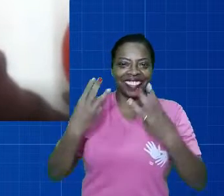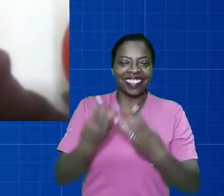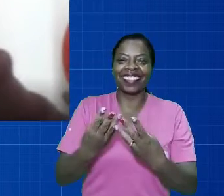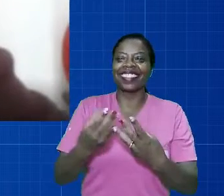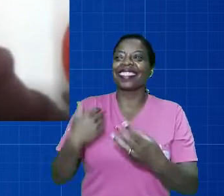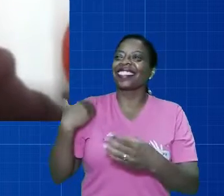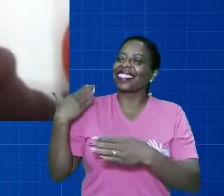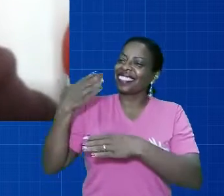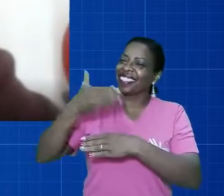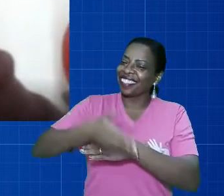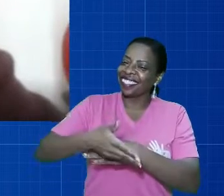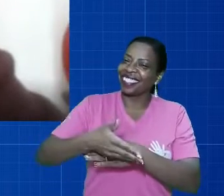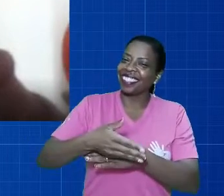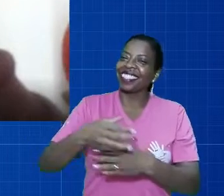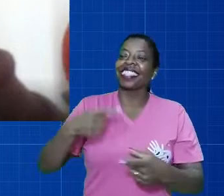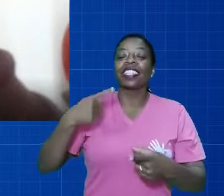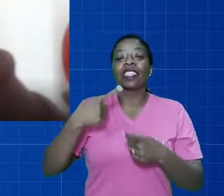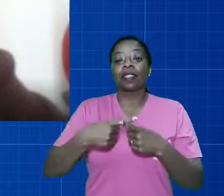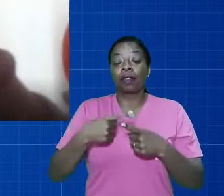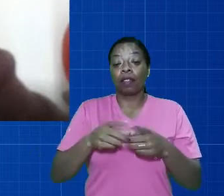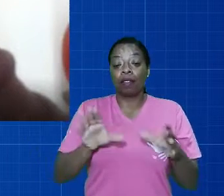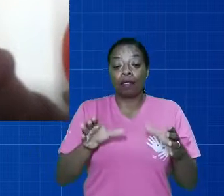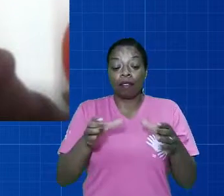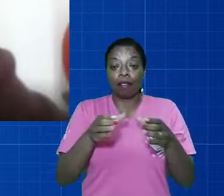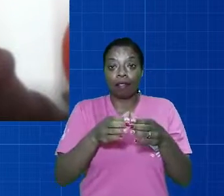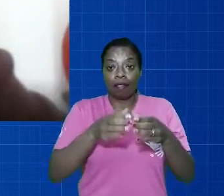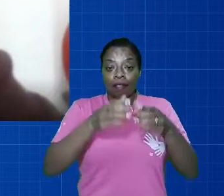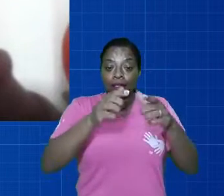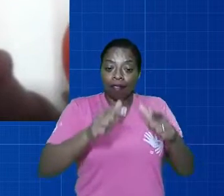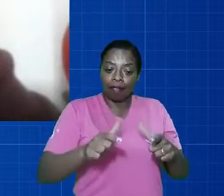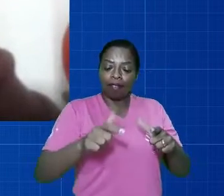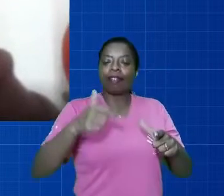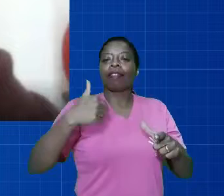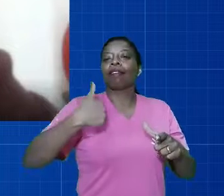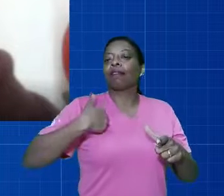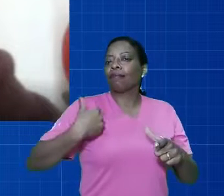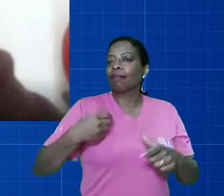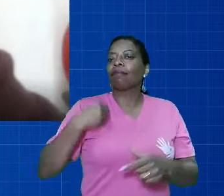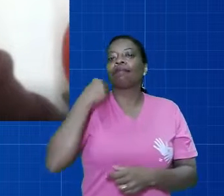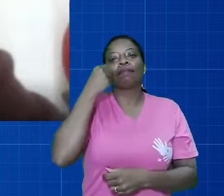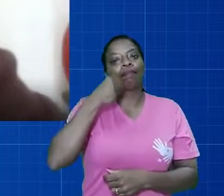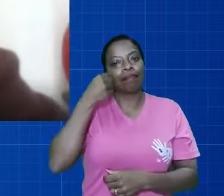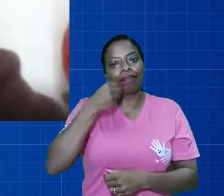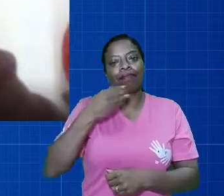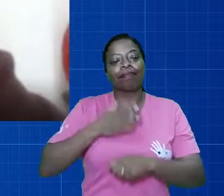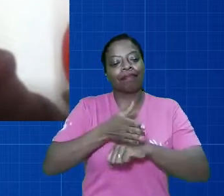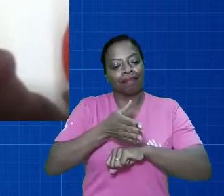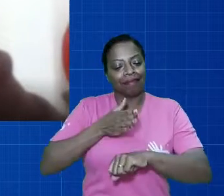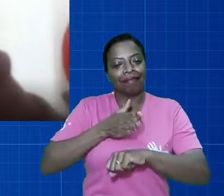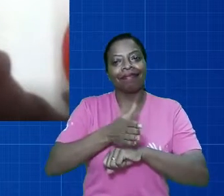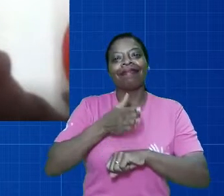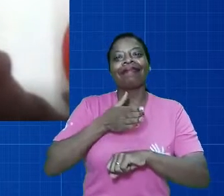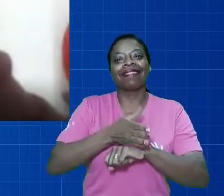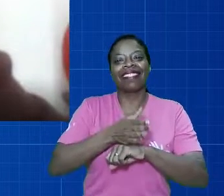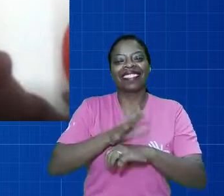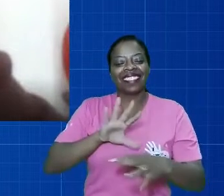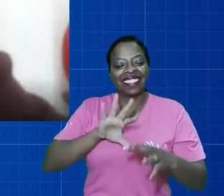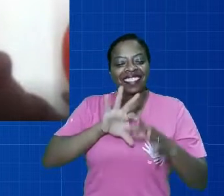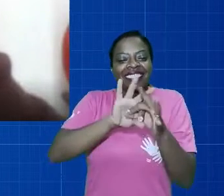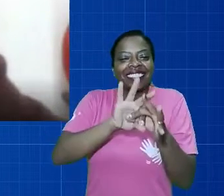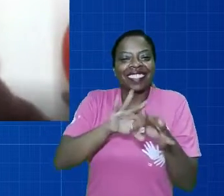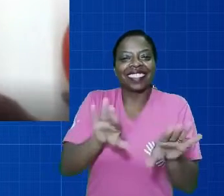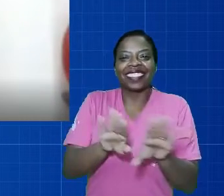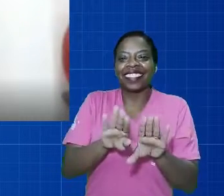oficina, né, que é um espaço do qual eu fiz parte, é um espaço do qual eu tenho uma